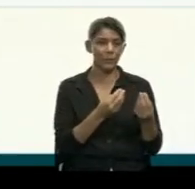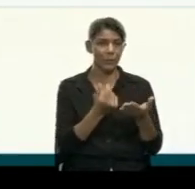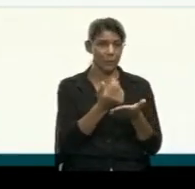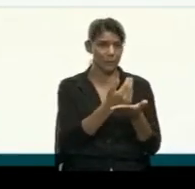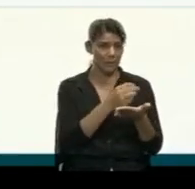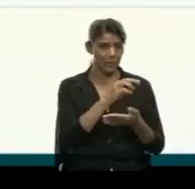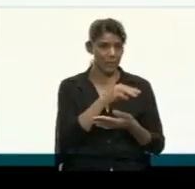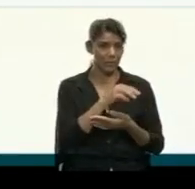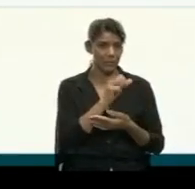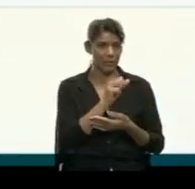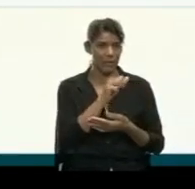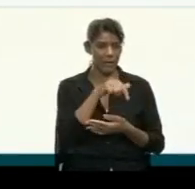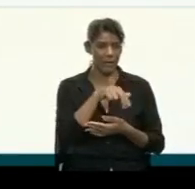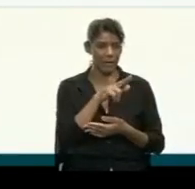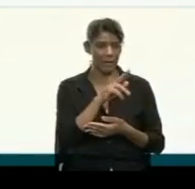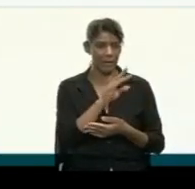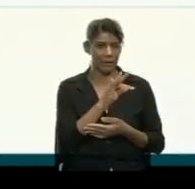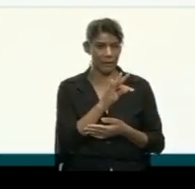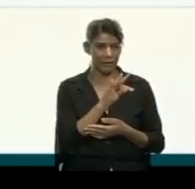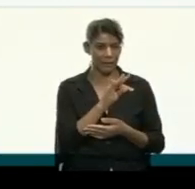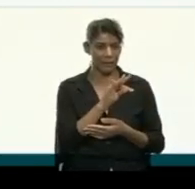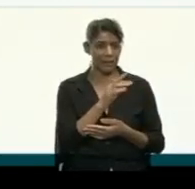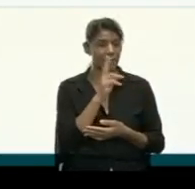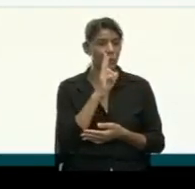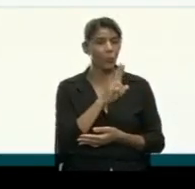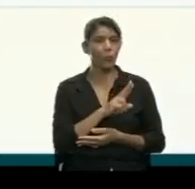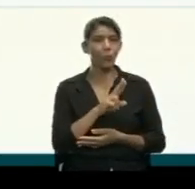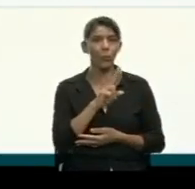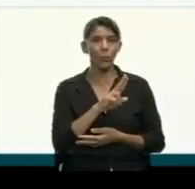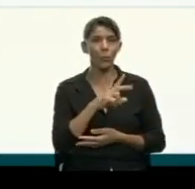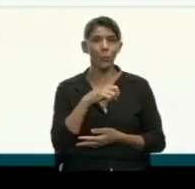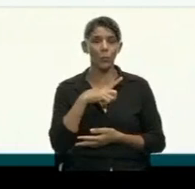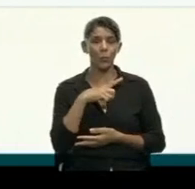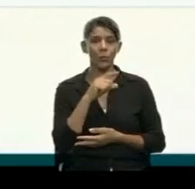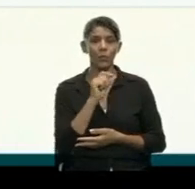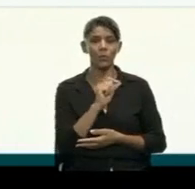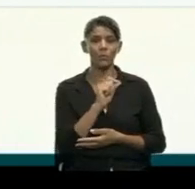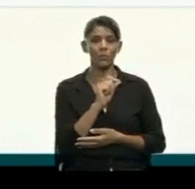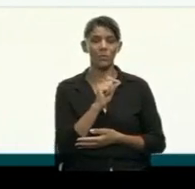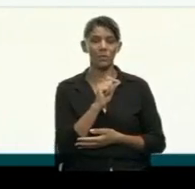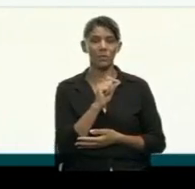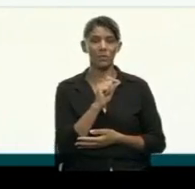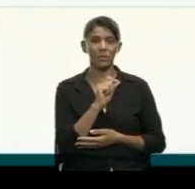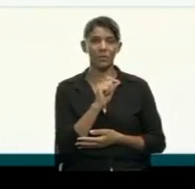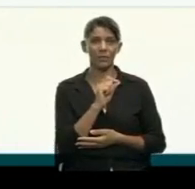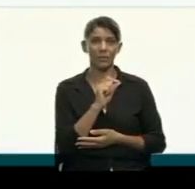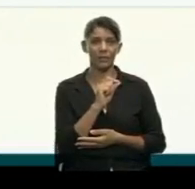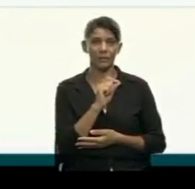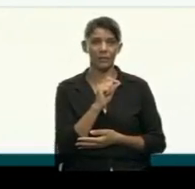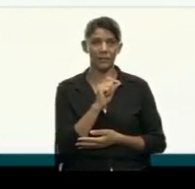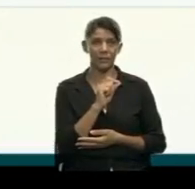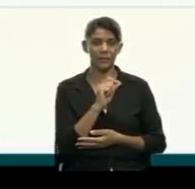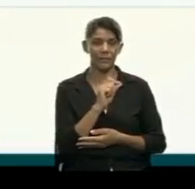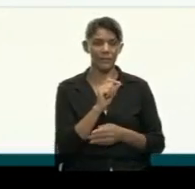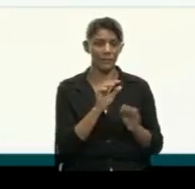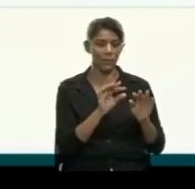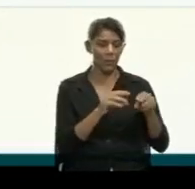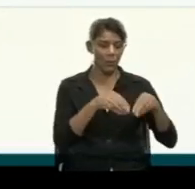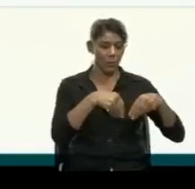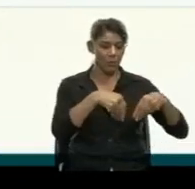maquete, a gente utilizou, então vamos fazer aqui, ó. A gente tinha lá a nossa maquete, né? A gente delimitou o